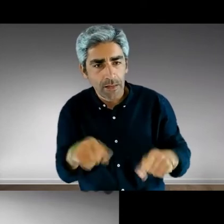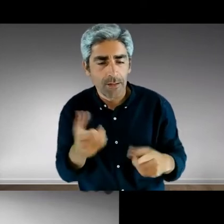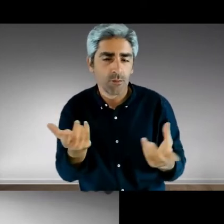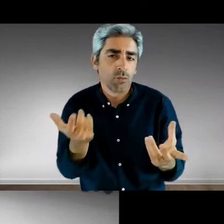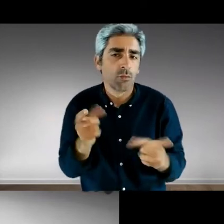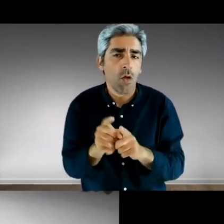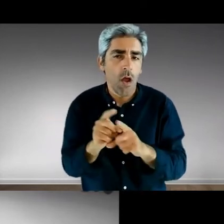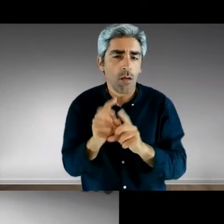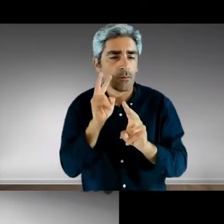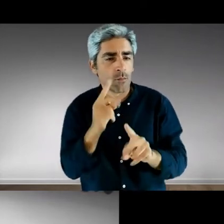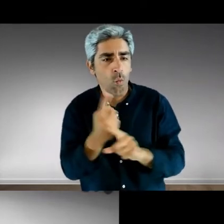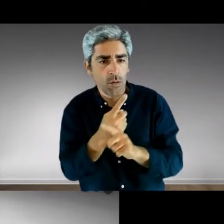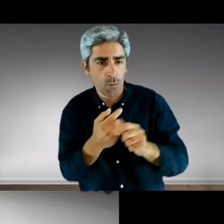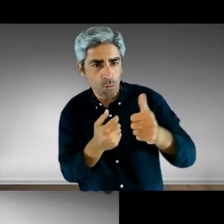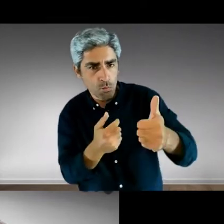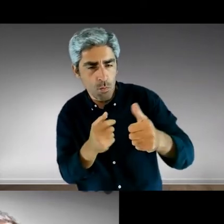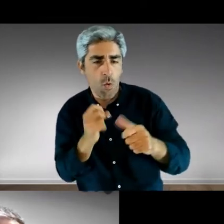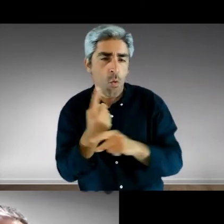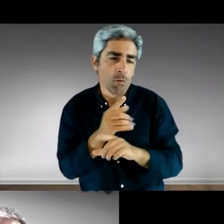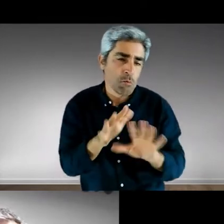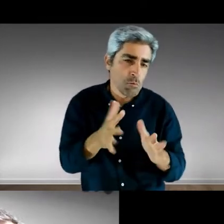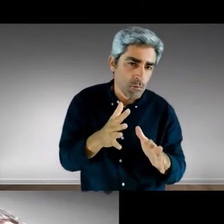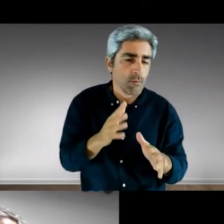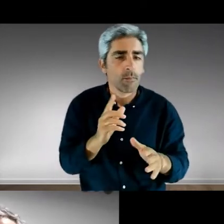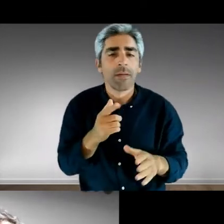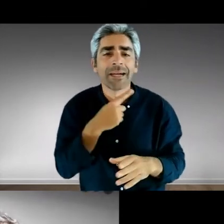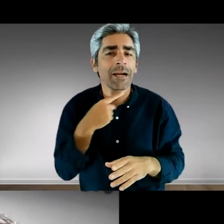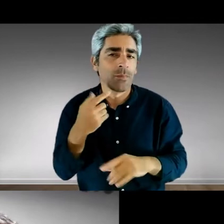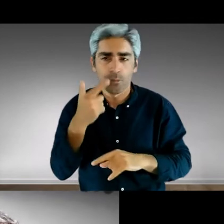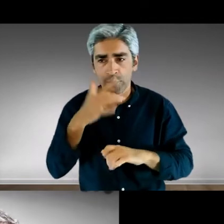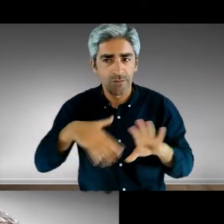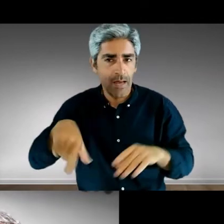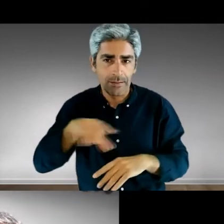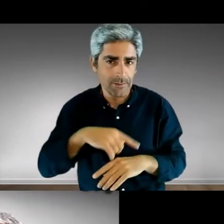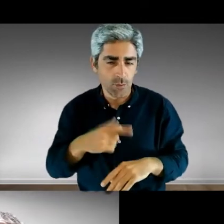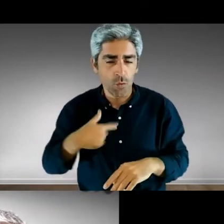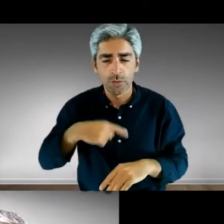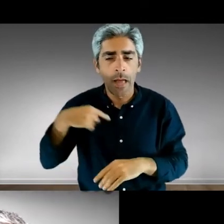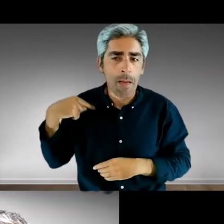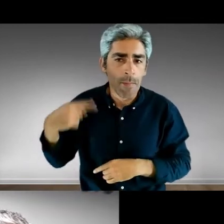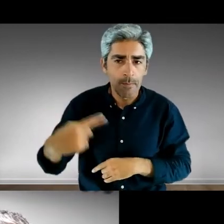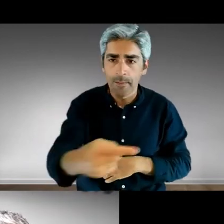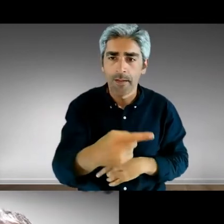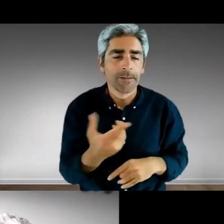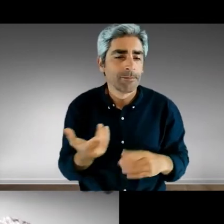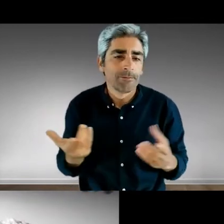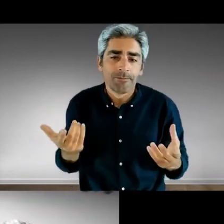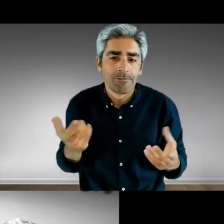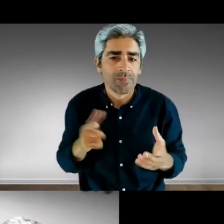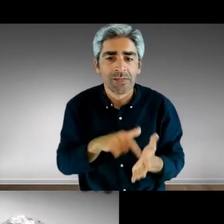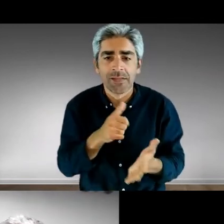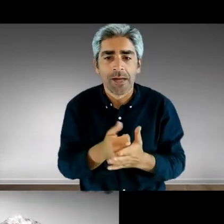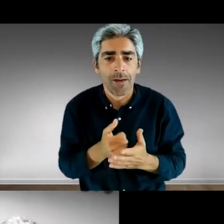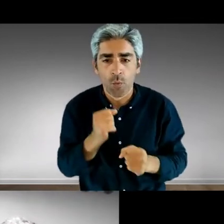como coisas boas ou como coisas menos boas, raramente é feito, fruto até daquilo que é o nosso dia-a-dia, que é sempre